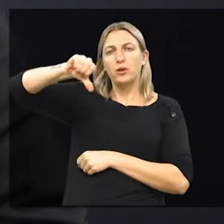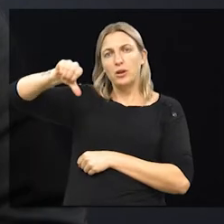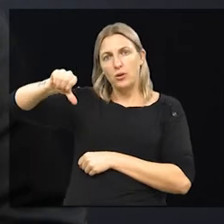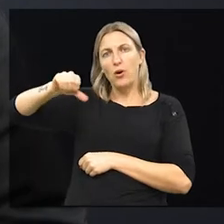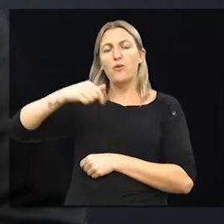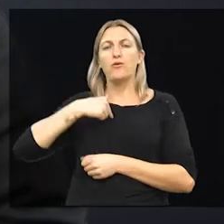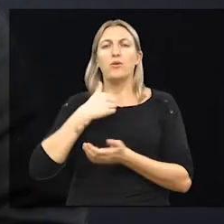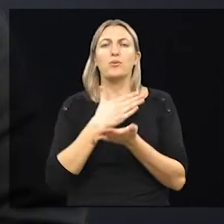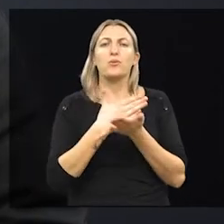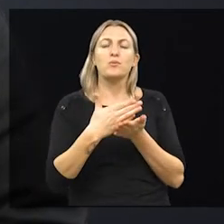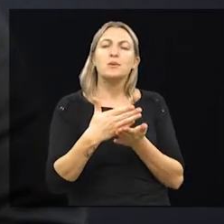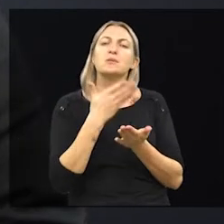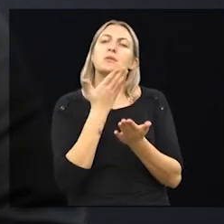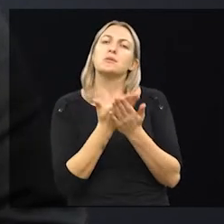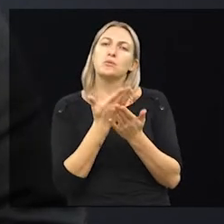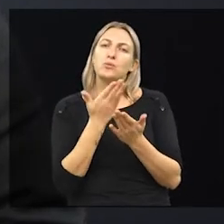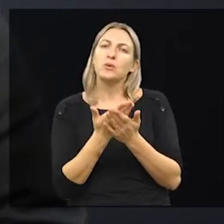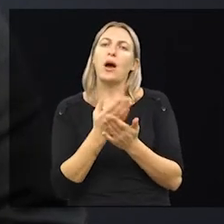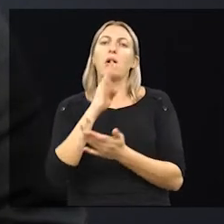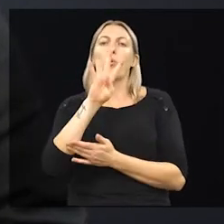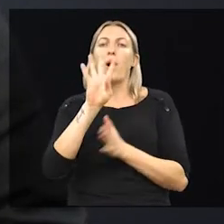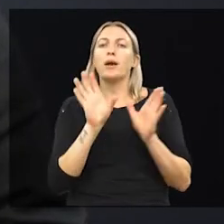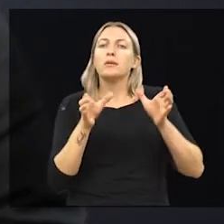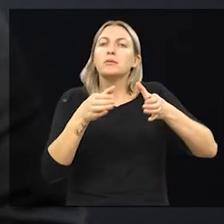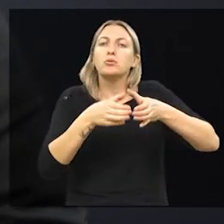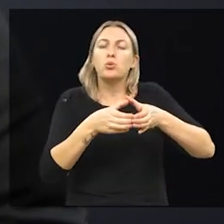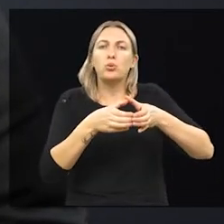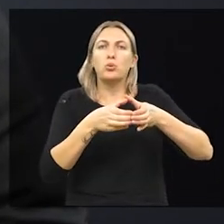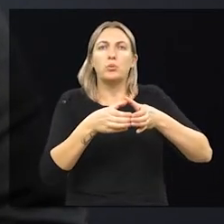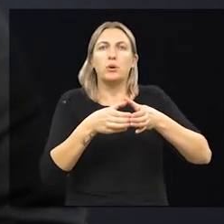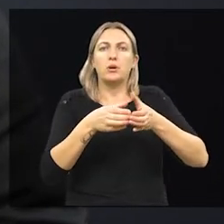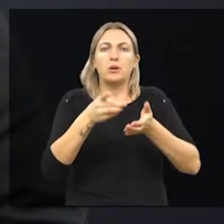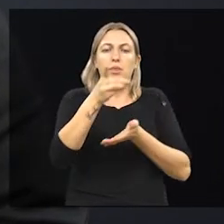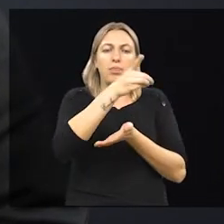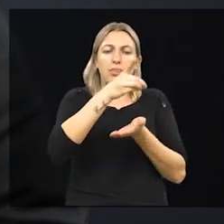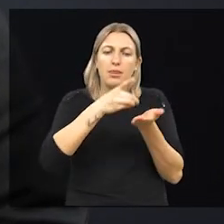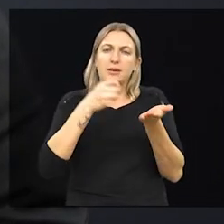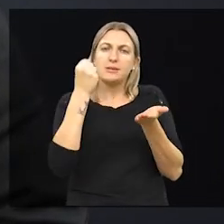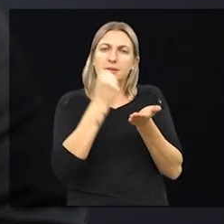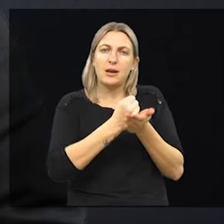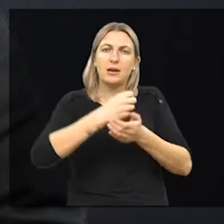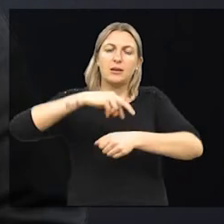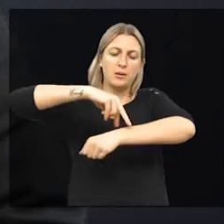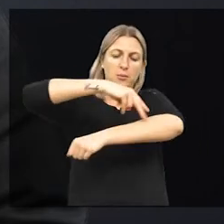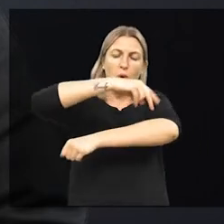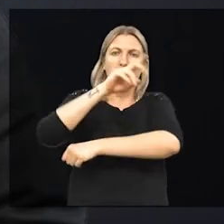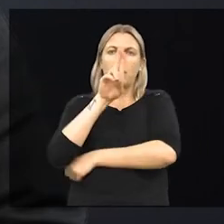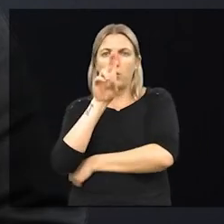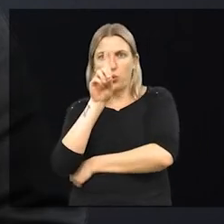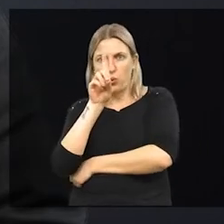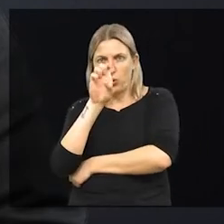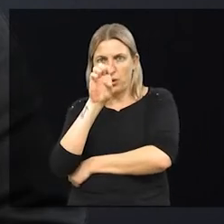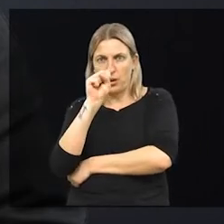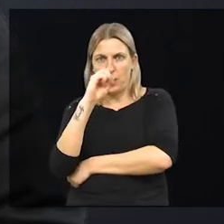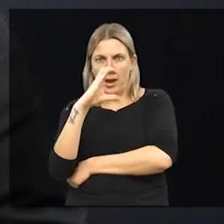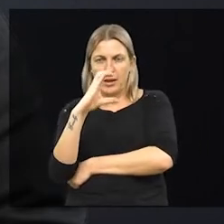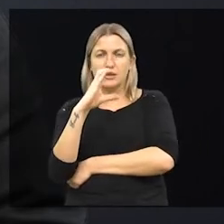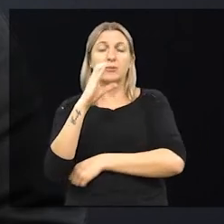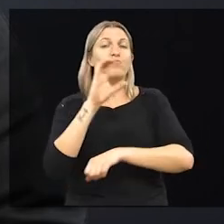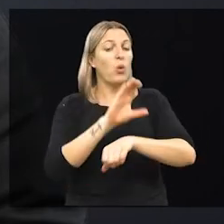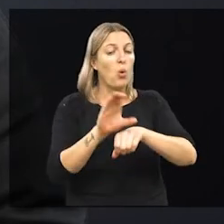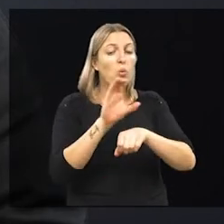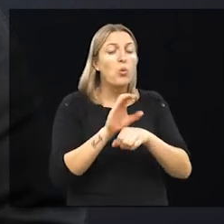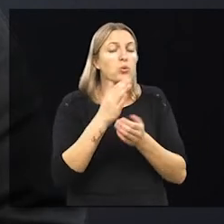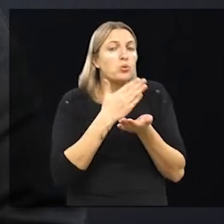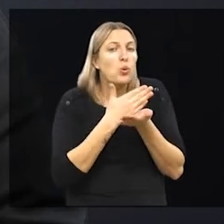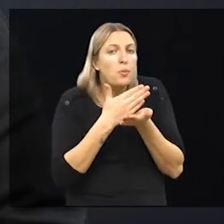eu fui aprovado então em 1999 eu entrei e fiz parte da quarta turma é de design de moda